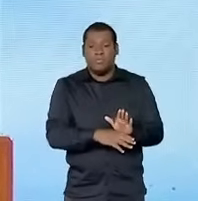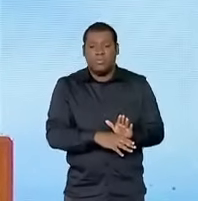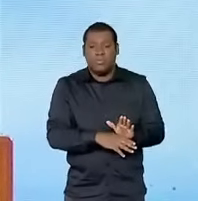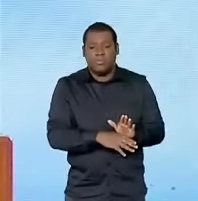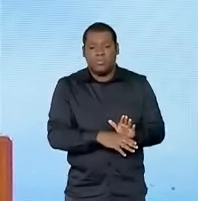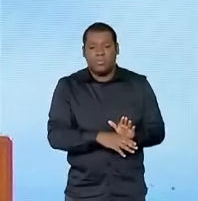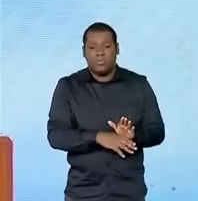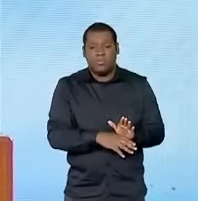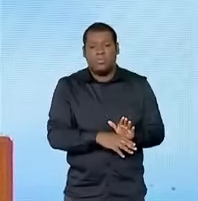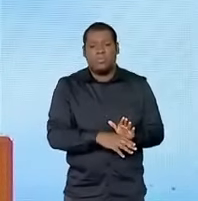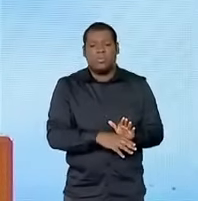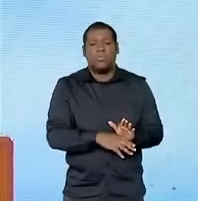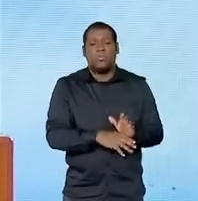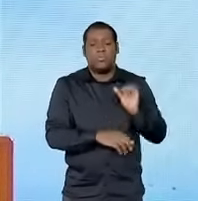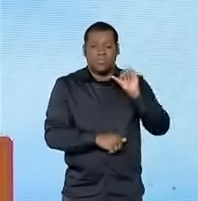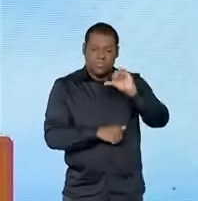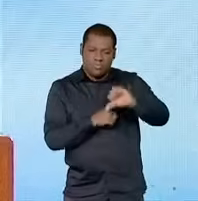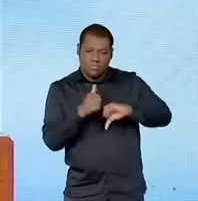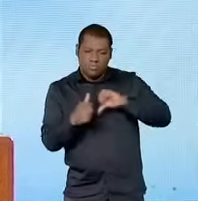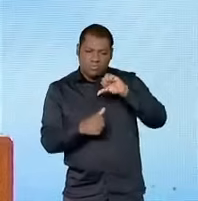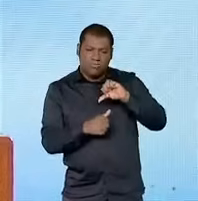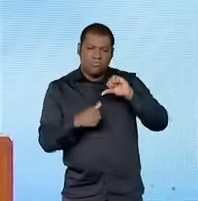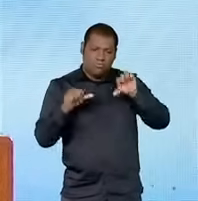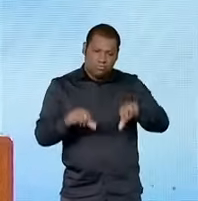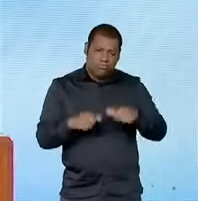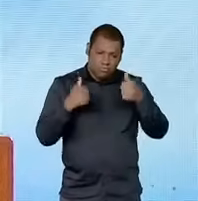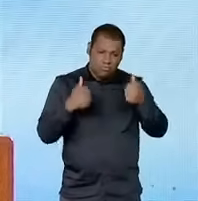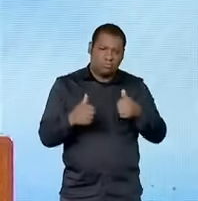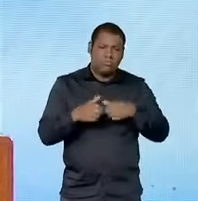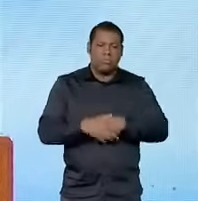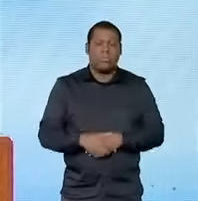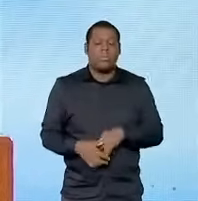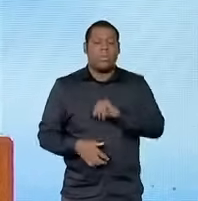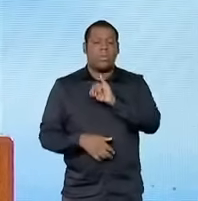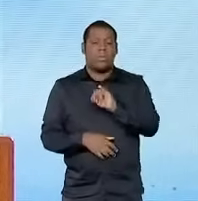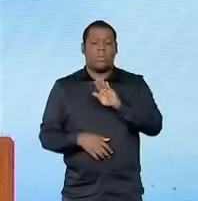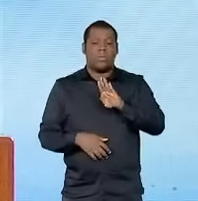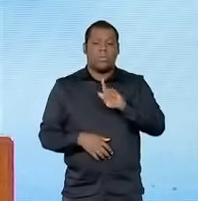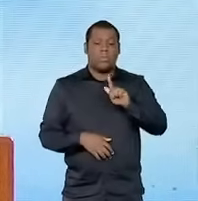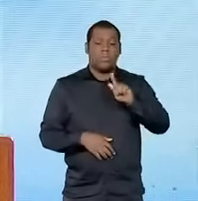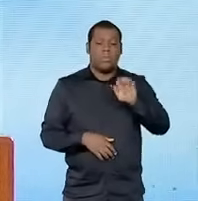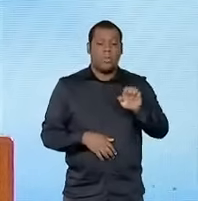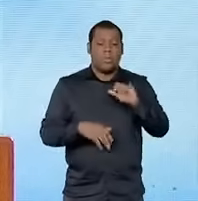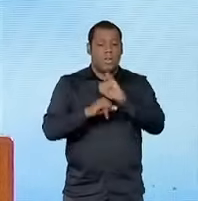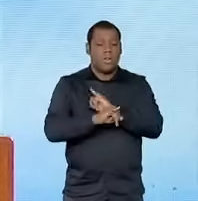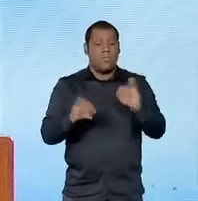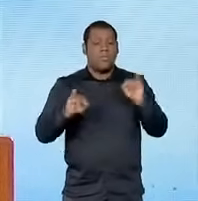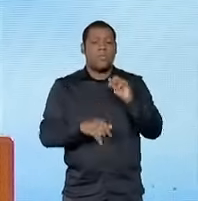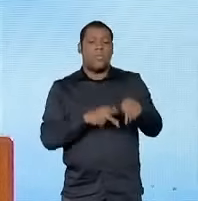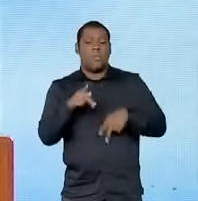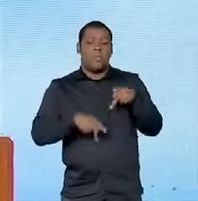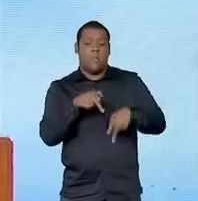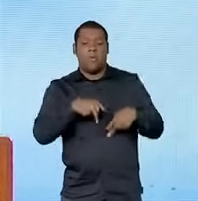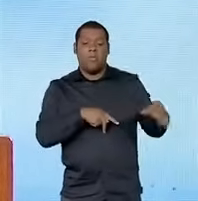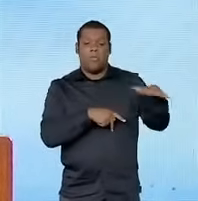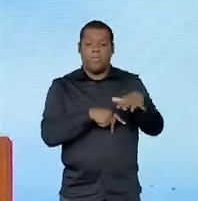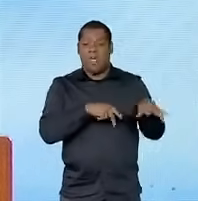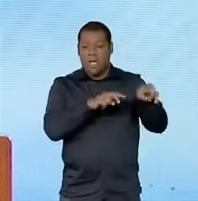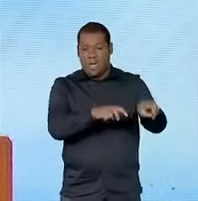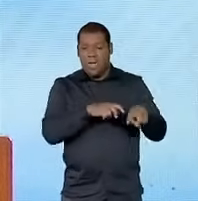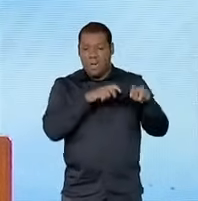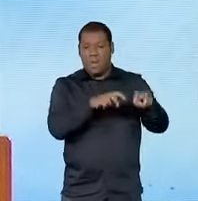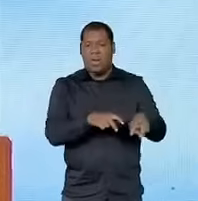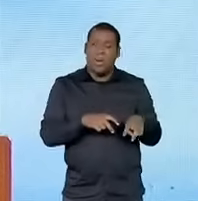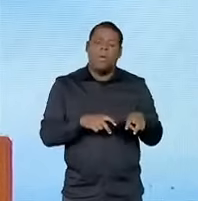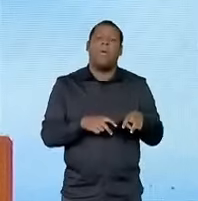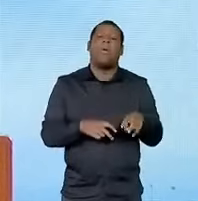realidade das famílias. Conforme os dados do IBGE, são as populações do campo, com toda a